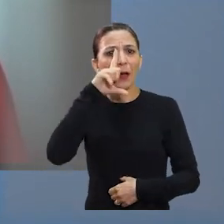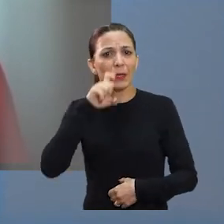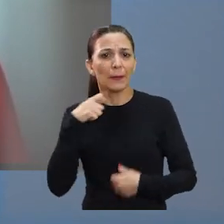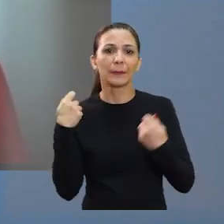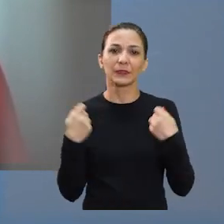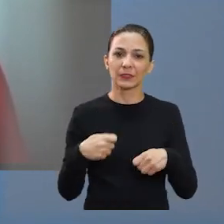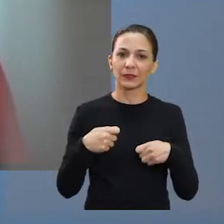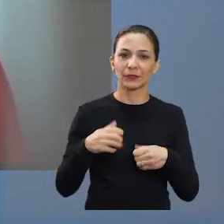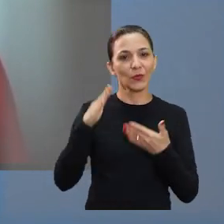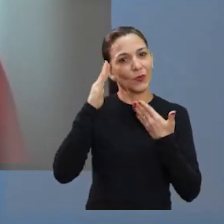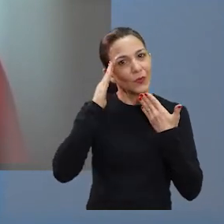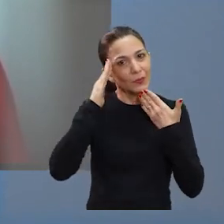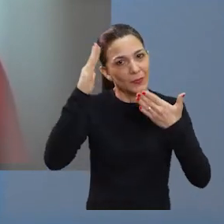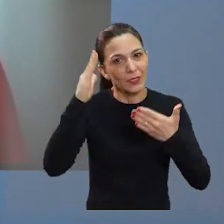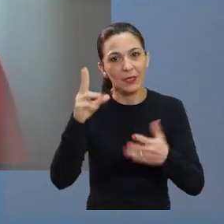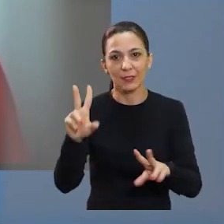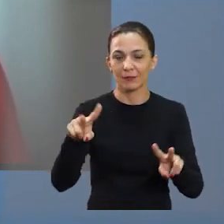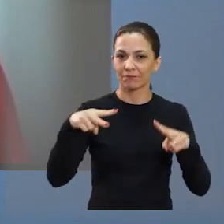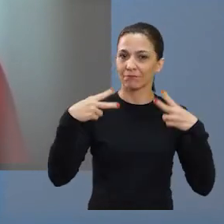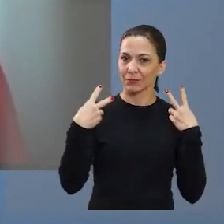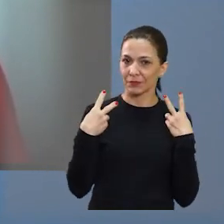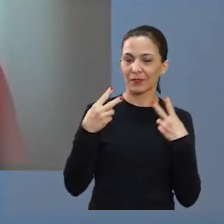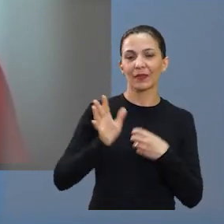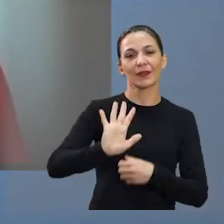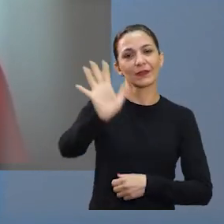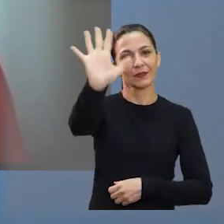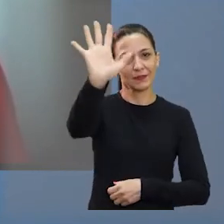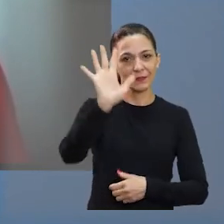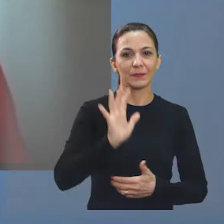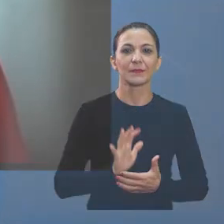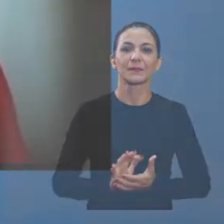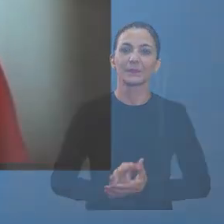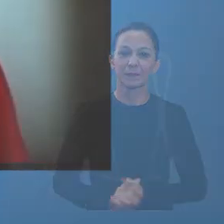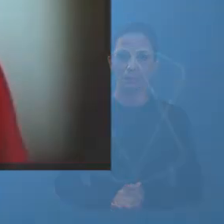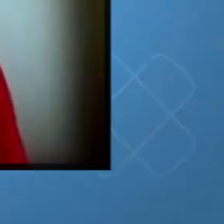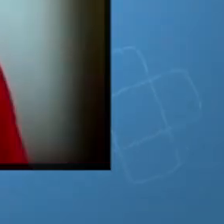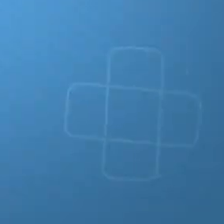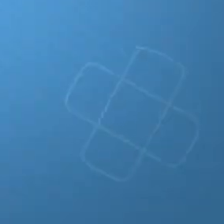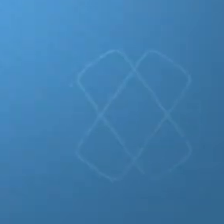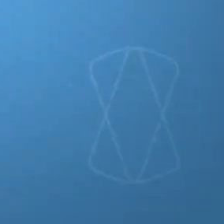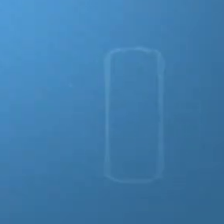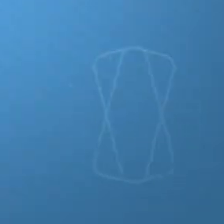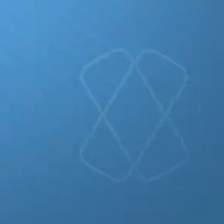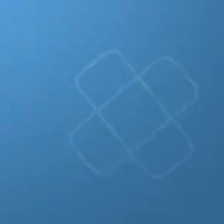faça o teste. Muito obrigada pela sua companhia e até a próxima.